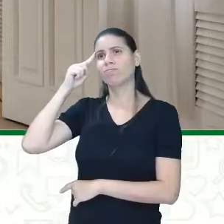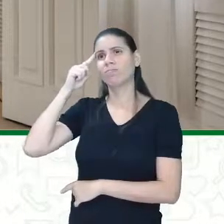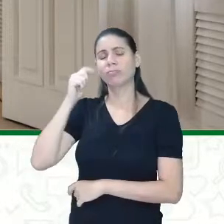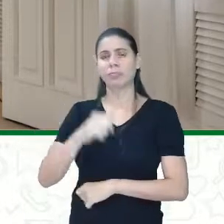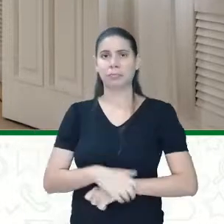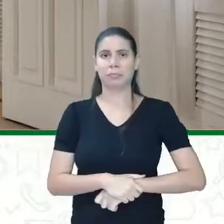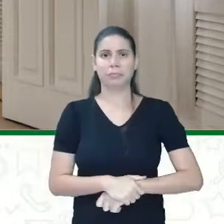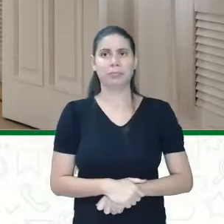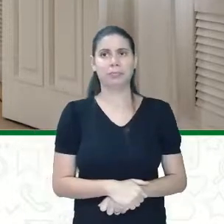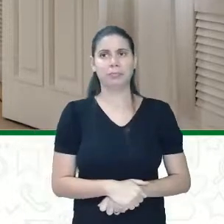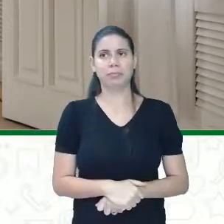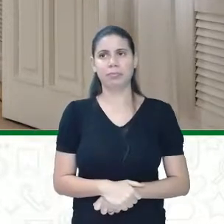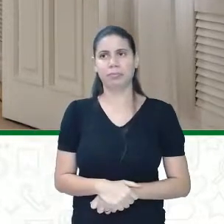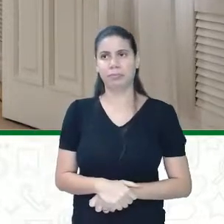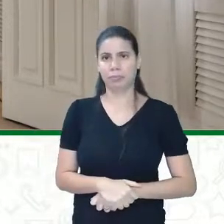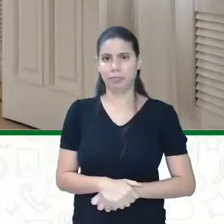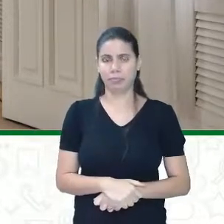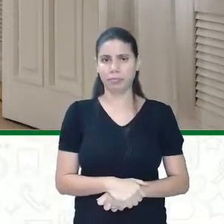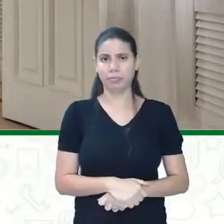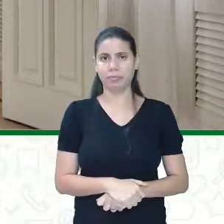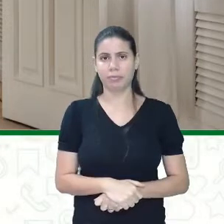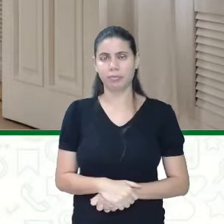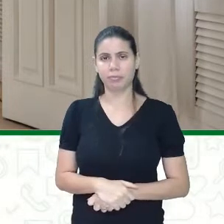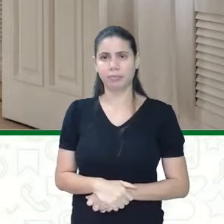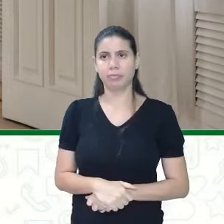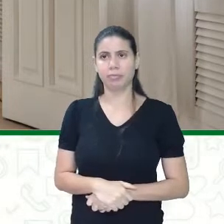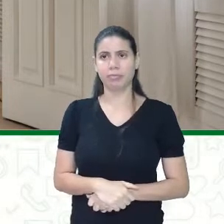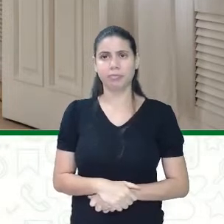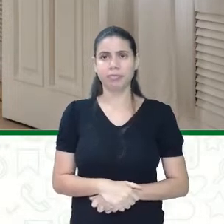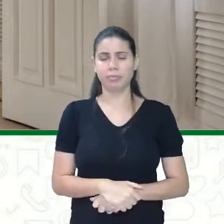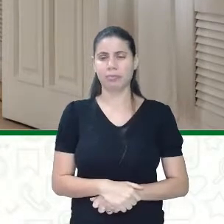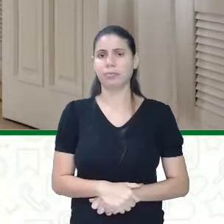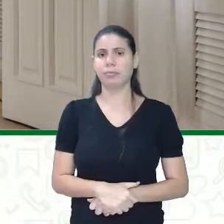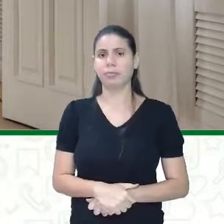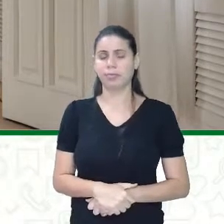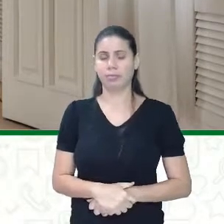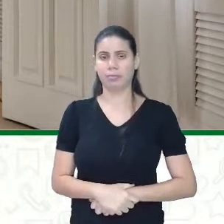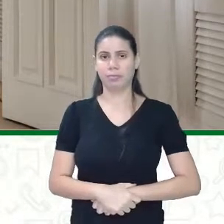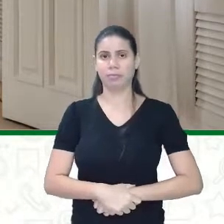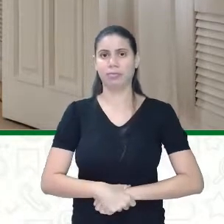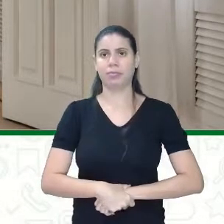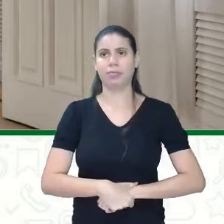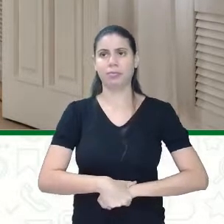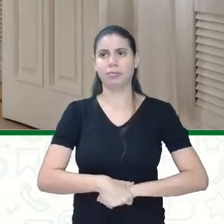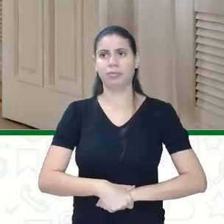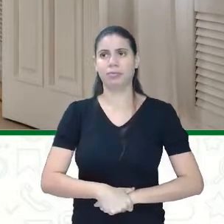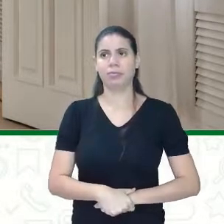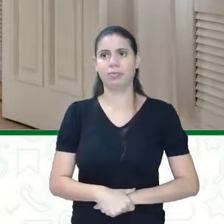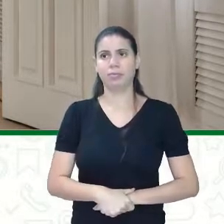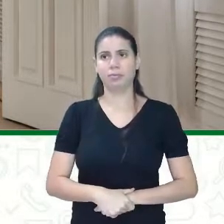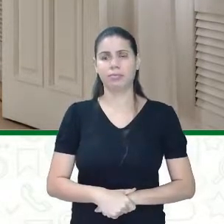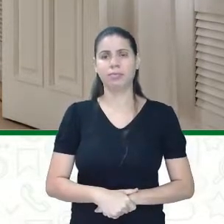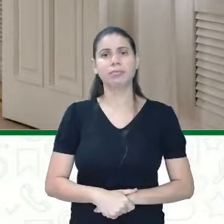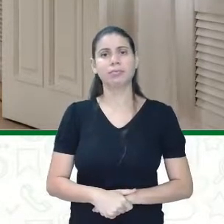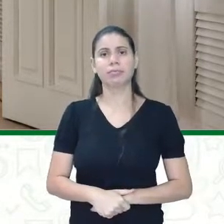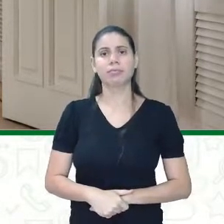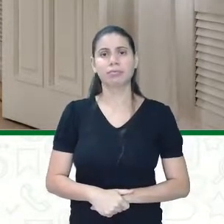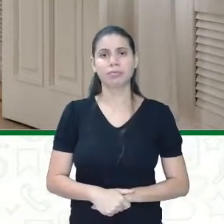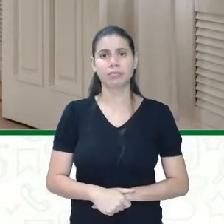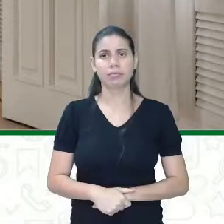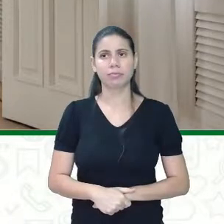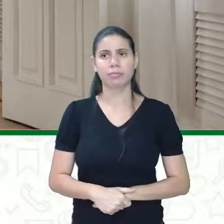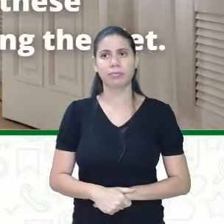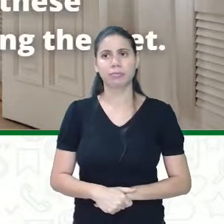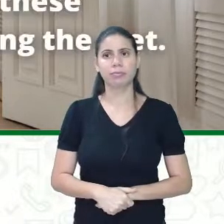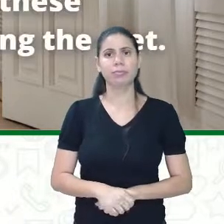Honey, I'm going to the bakery. Would you like some bread or pie? Né?